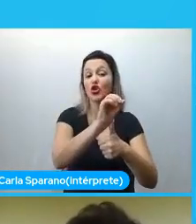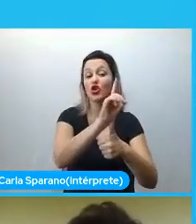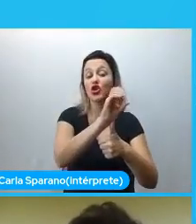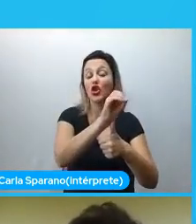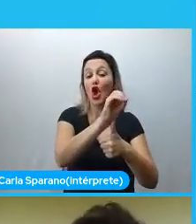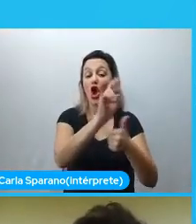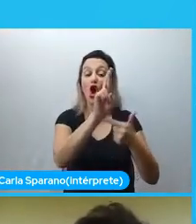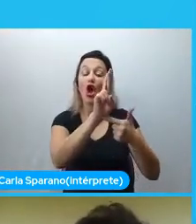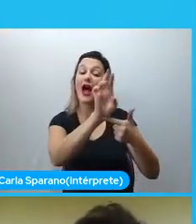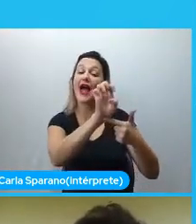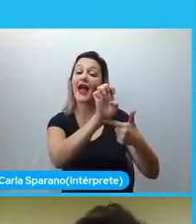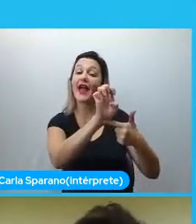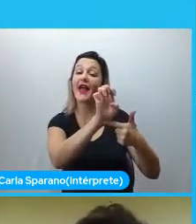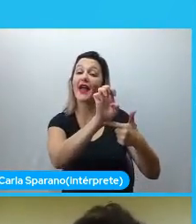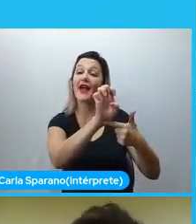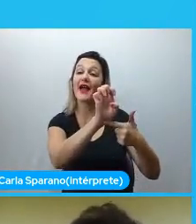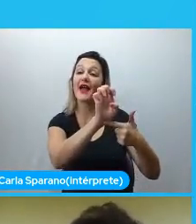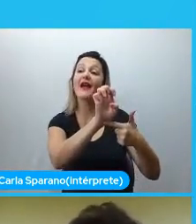Mi.